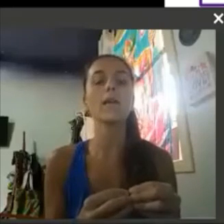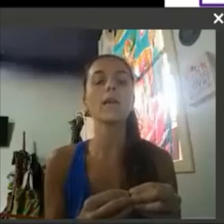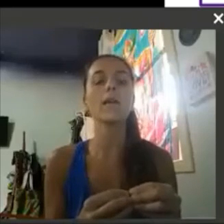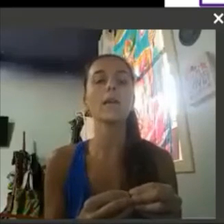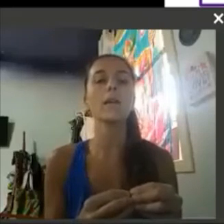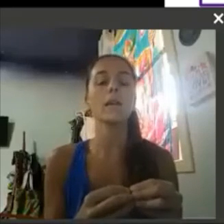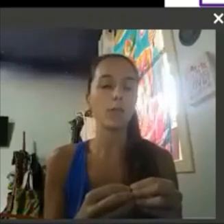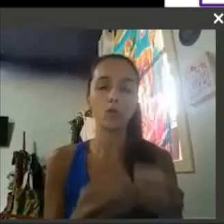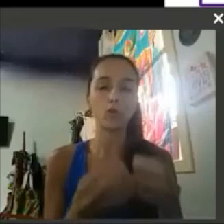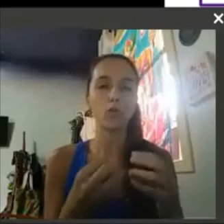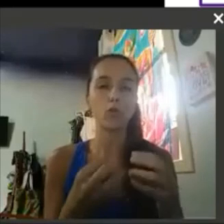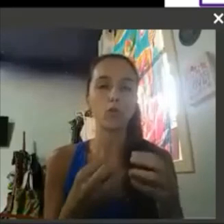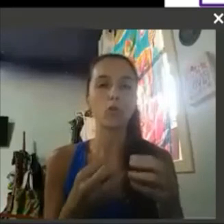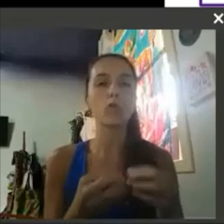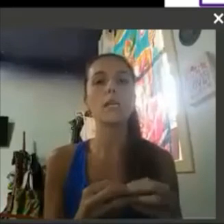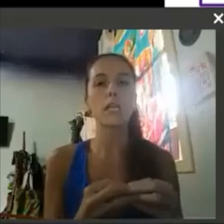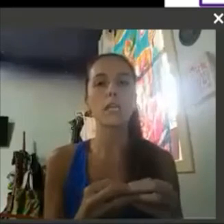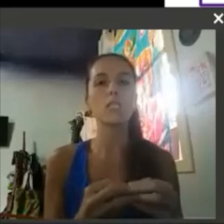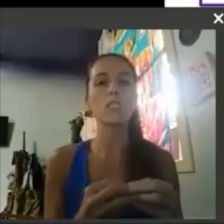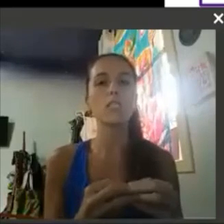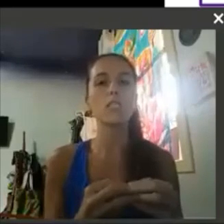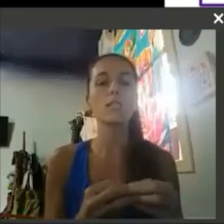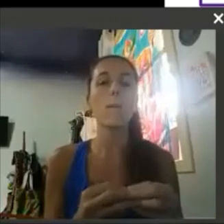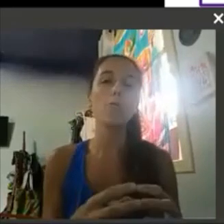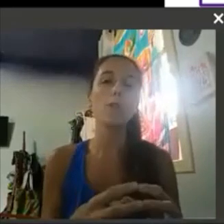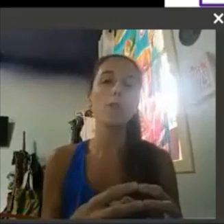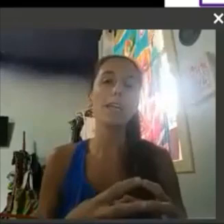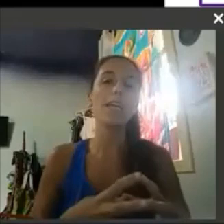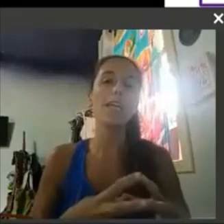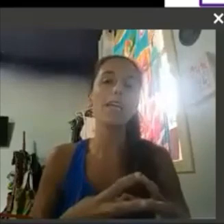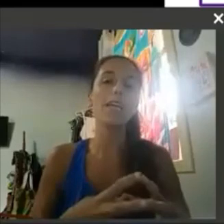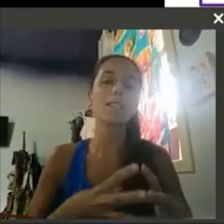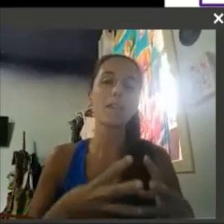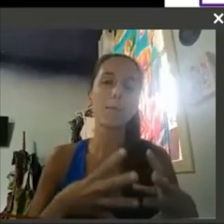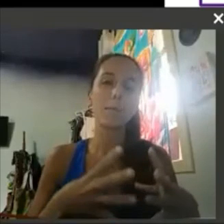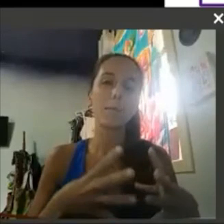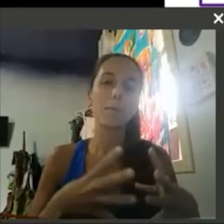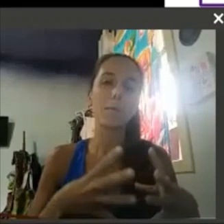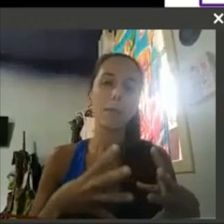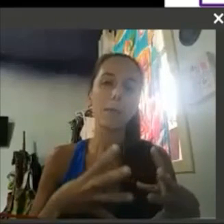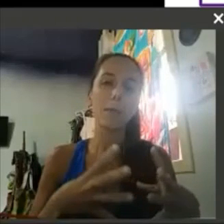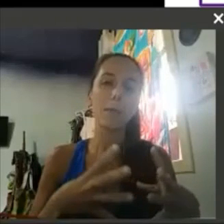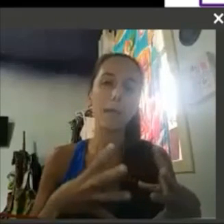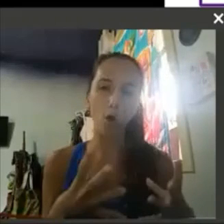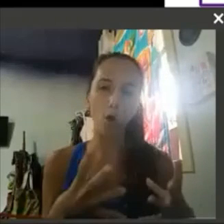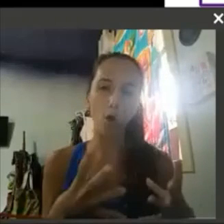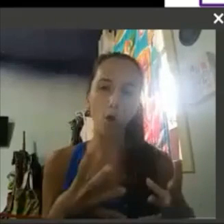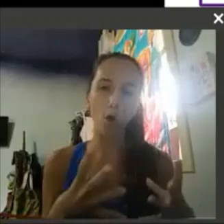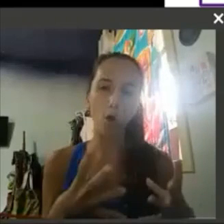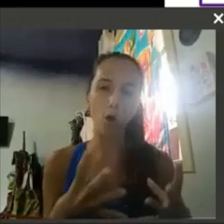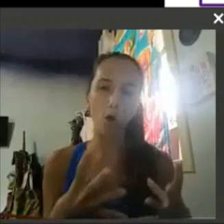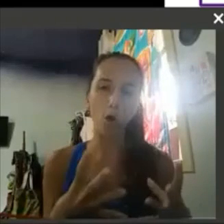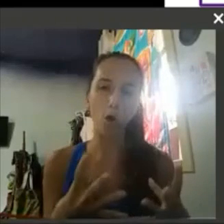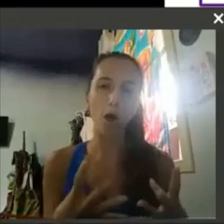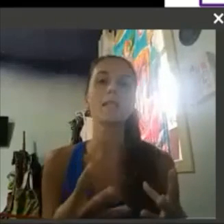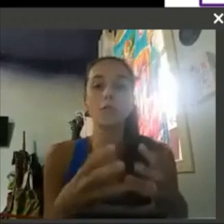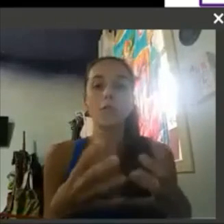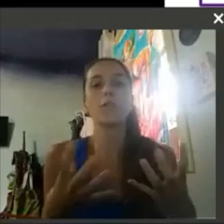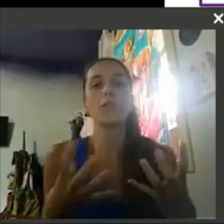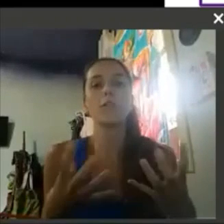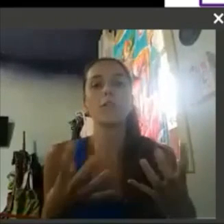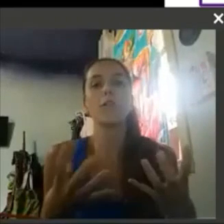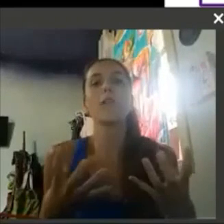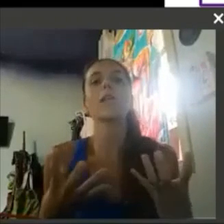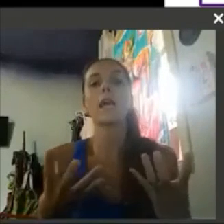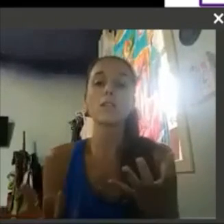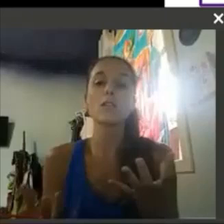né, nos teus outros ingredientes, para que o teu pão cresça melhor e fique mais